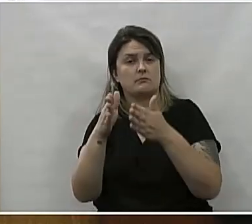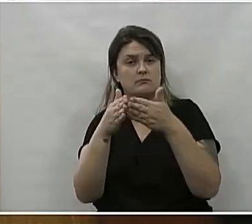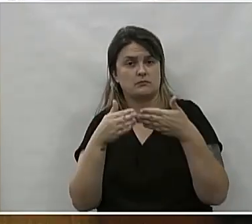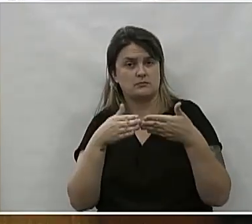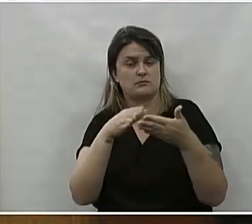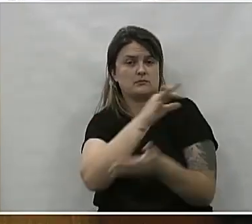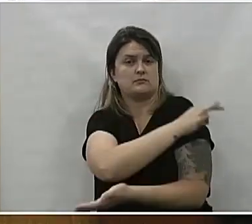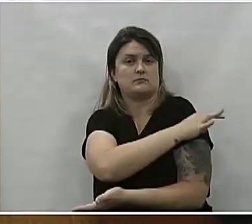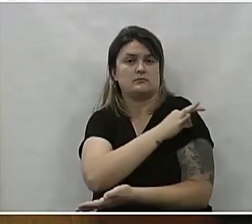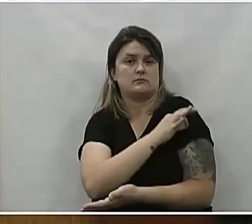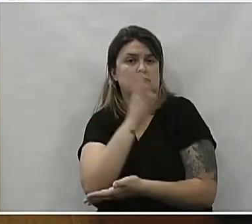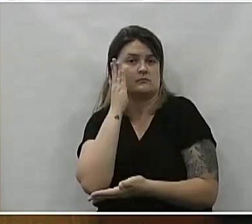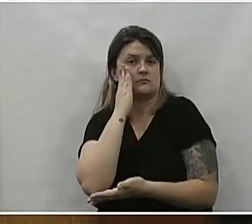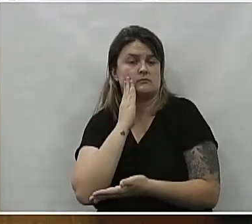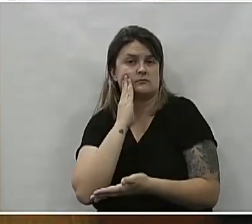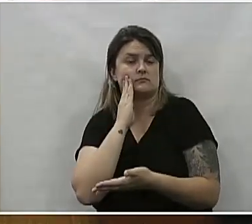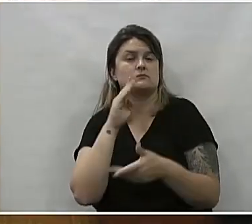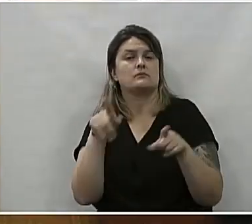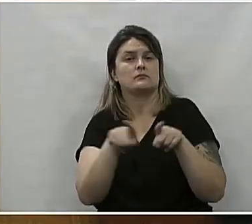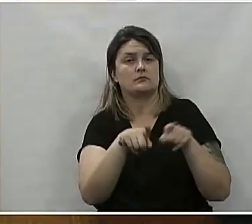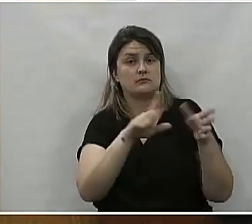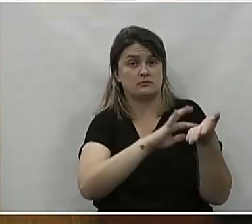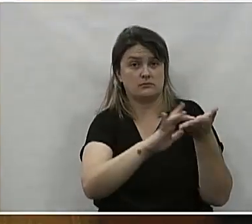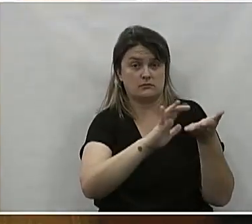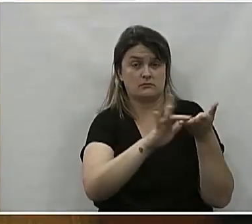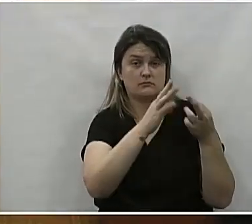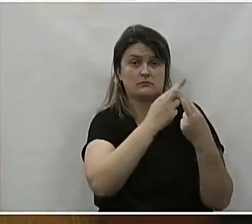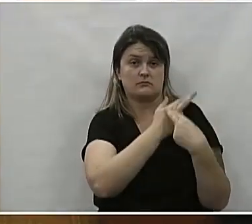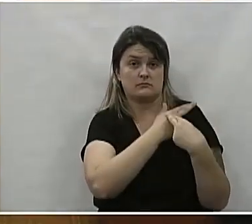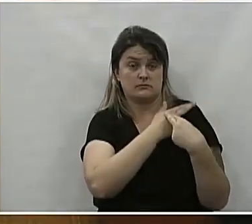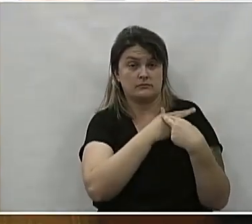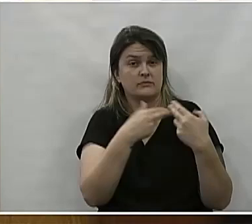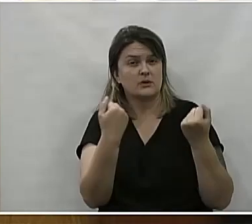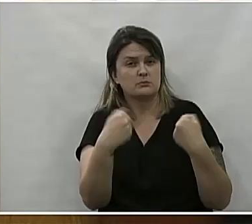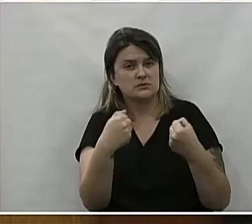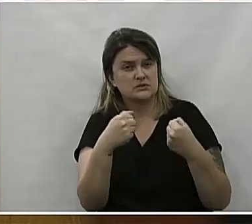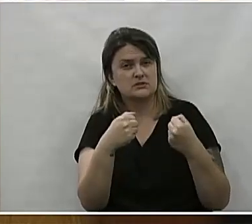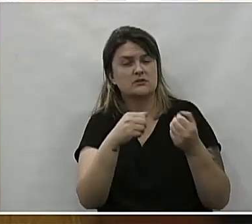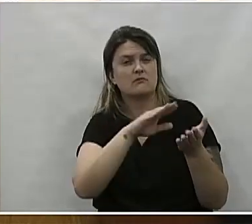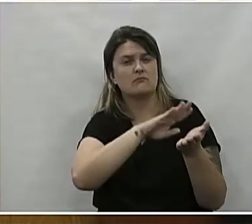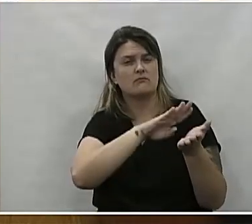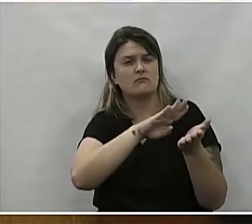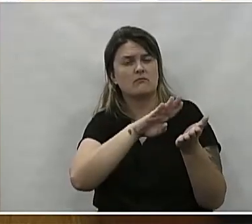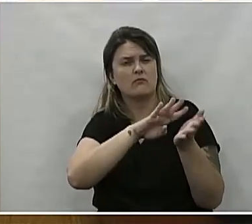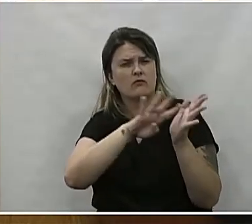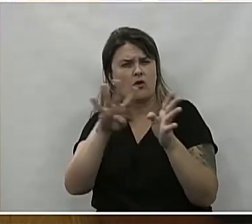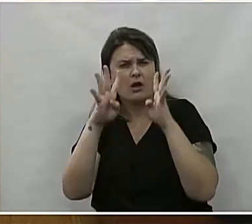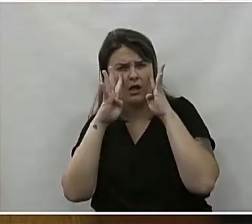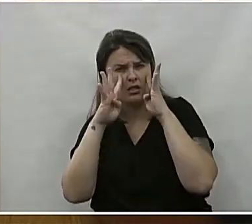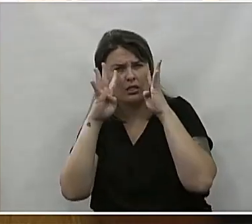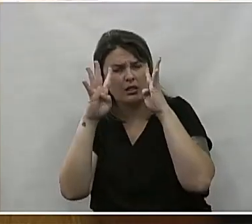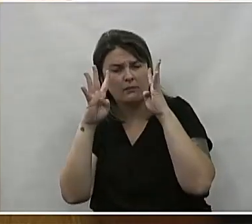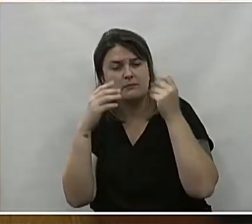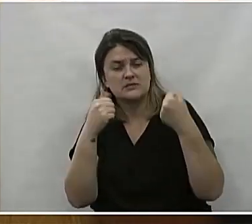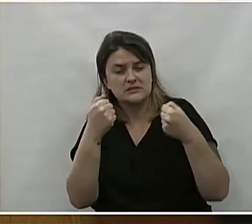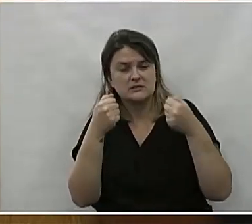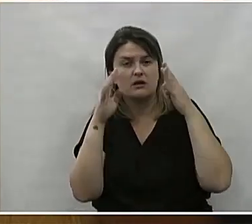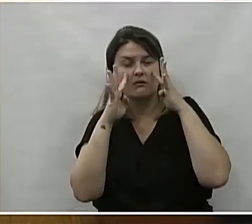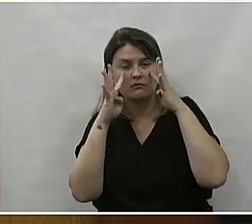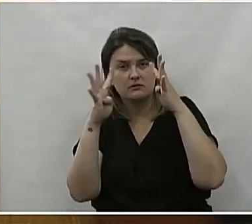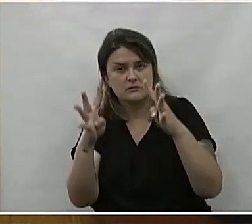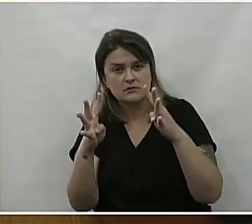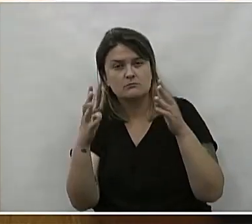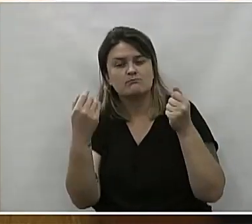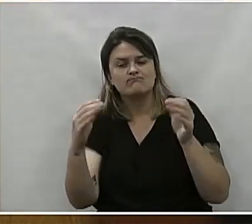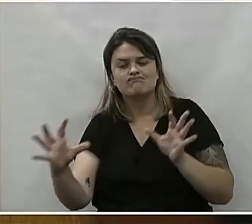excelentíssimo prefeito municipal Por meio da secretaria competente Para que possam dispensar atenção E estudar a possibilidade